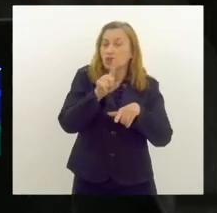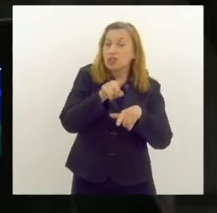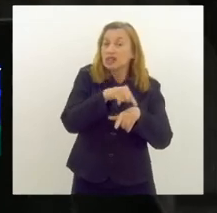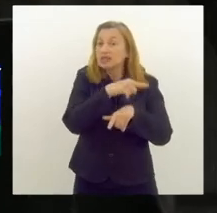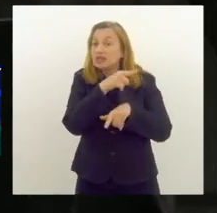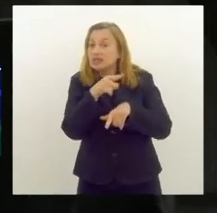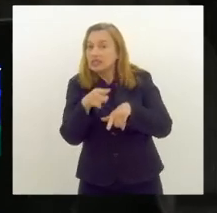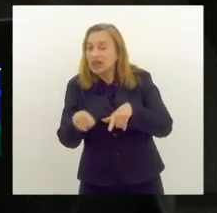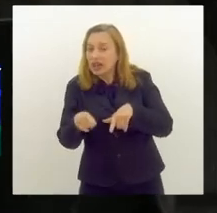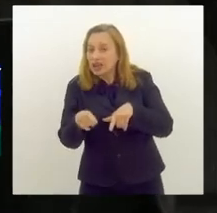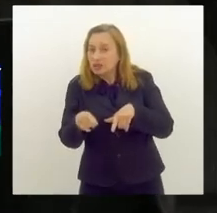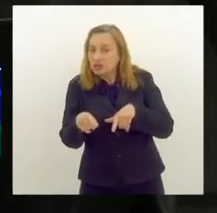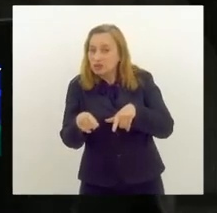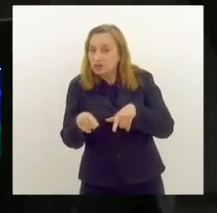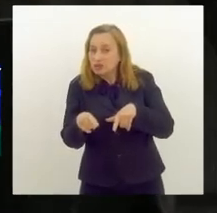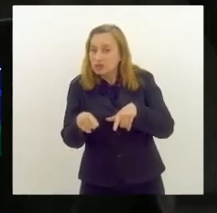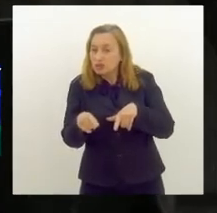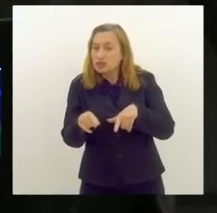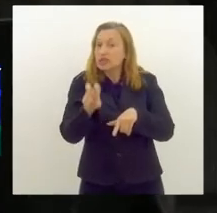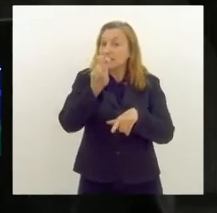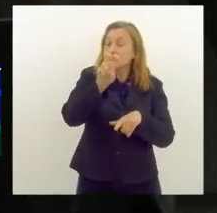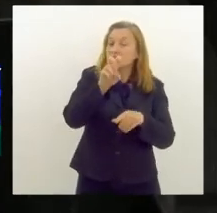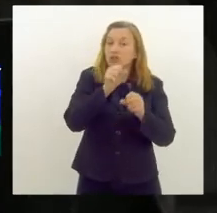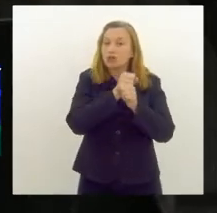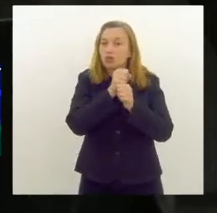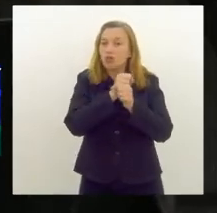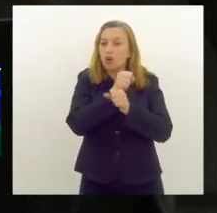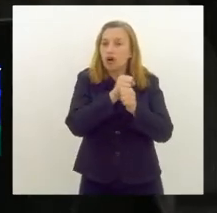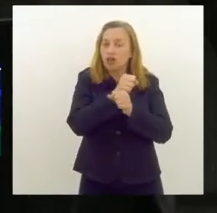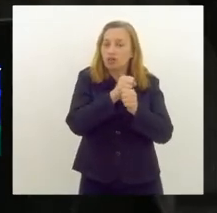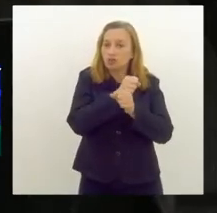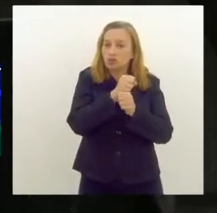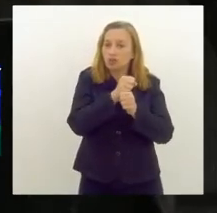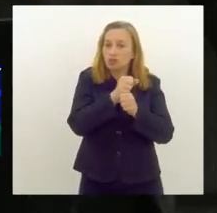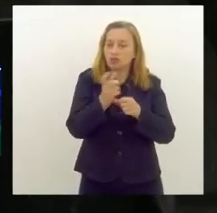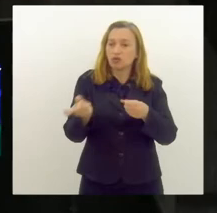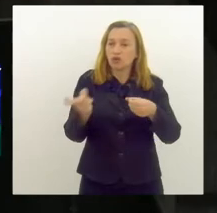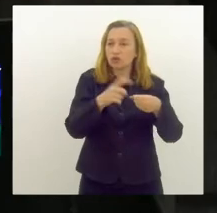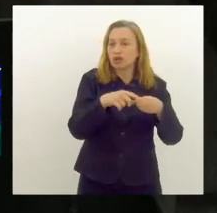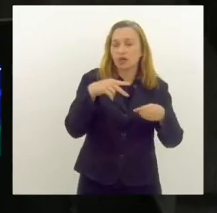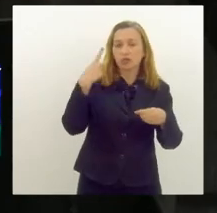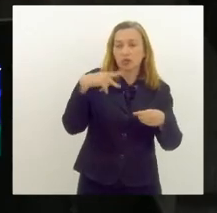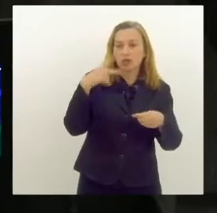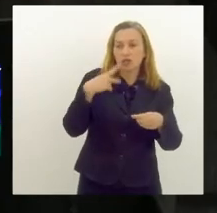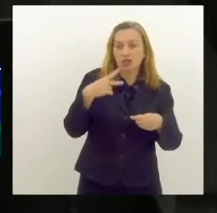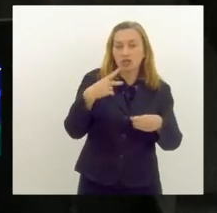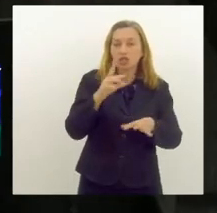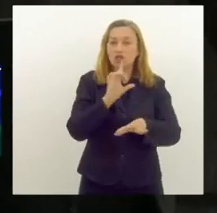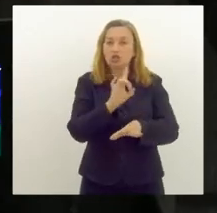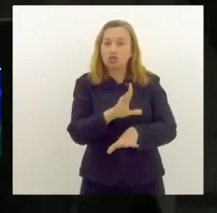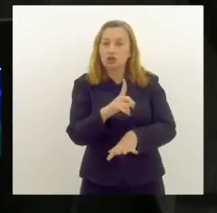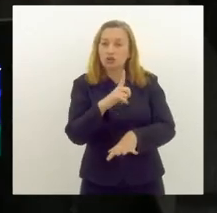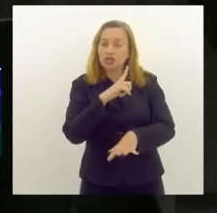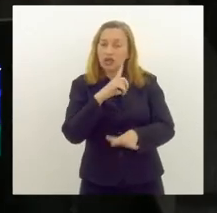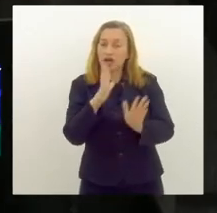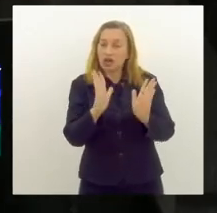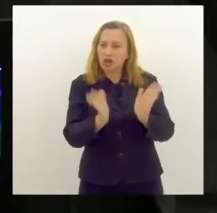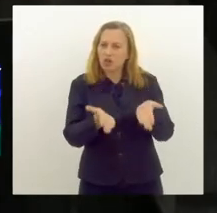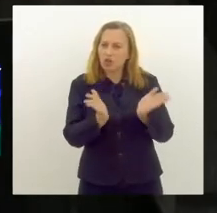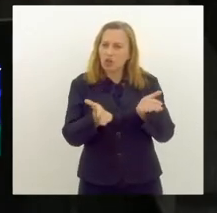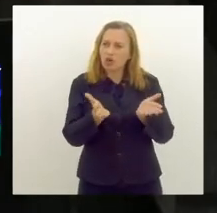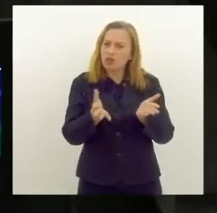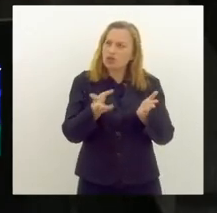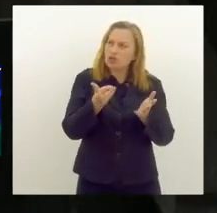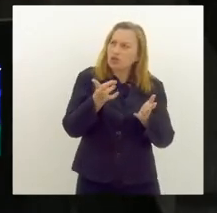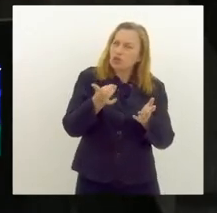inelegível por 5 anos, dos quais passaram, se eu contar